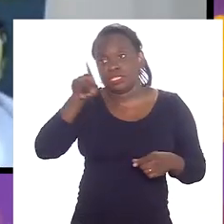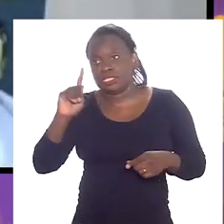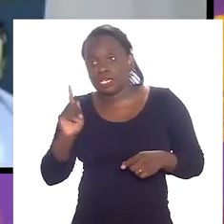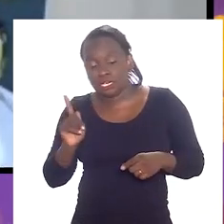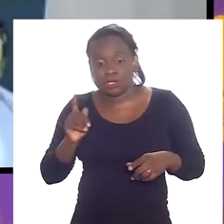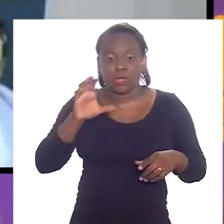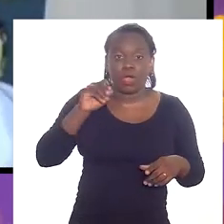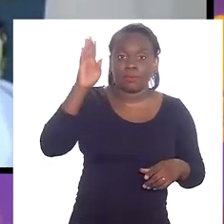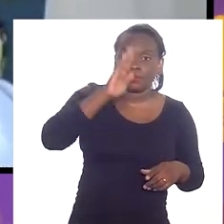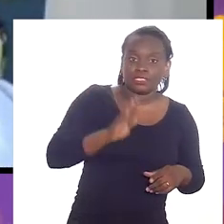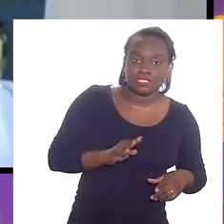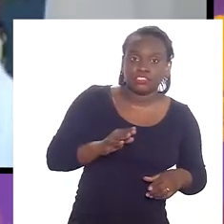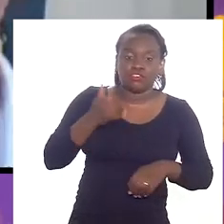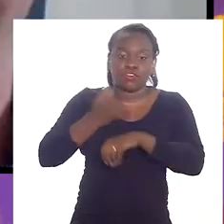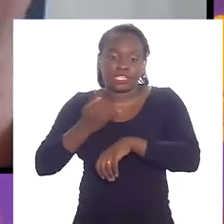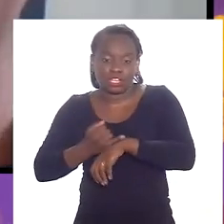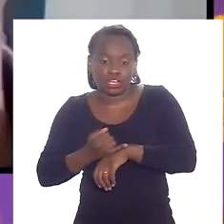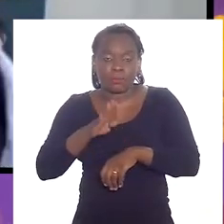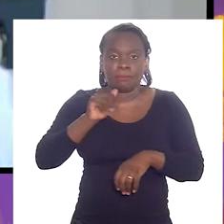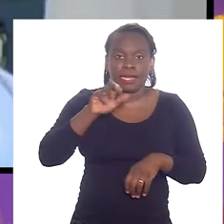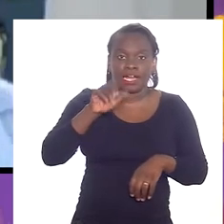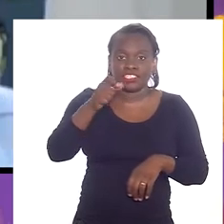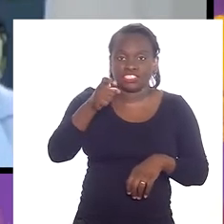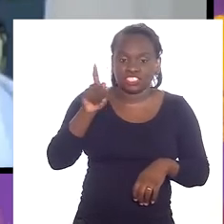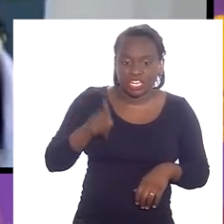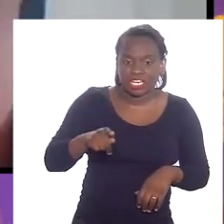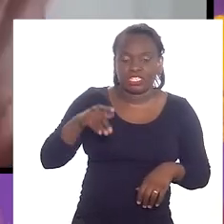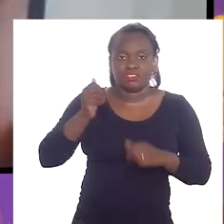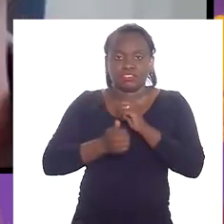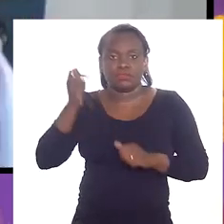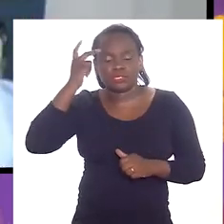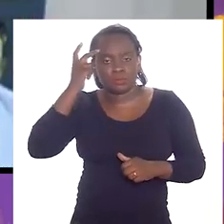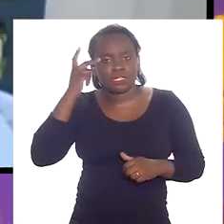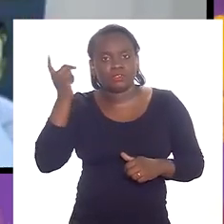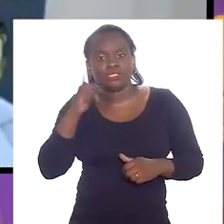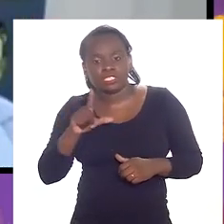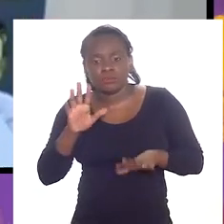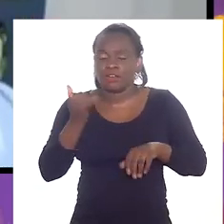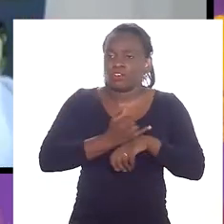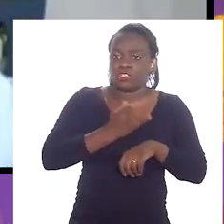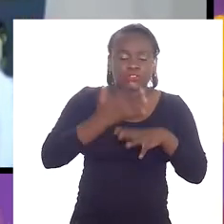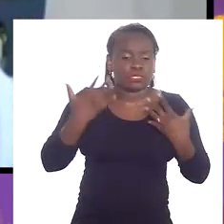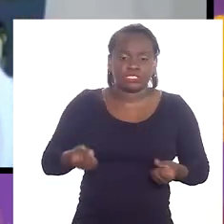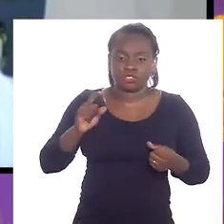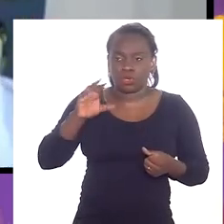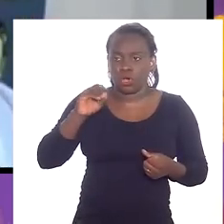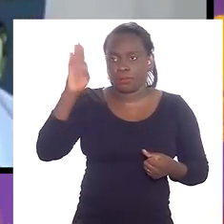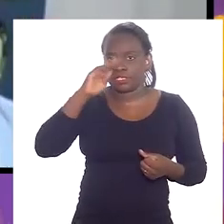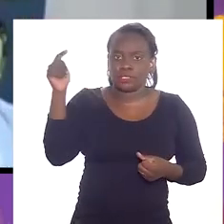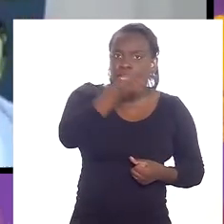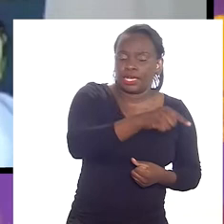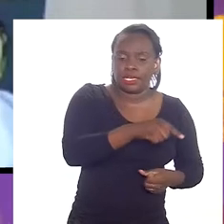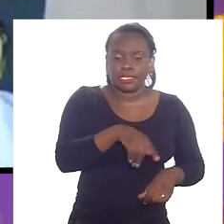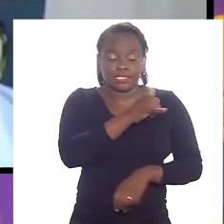ser realizados aqui, depois não foram realizados, Copa do Brasil, Volta Redonda, Ibacaxá, o futebol paulista até teve, mas